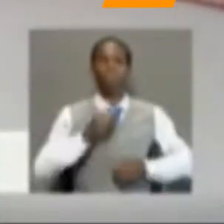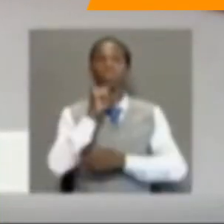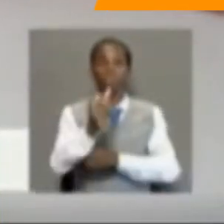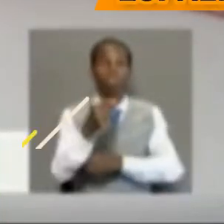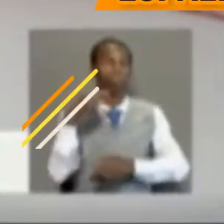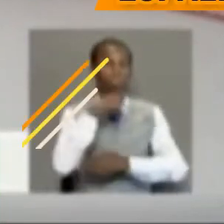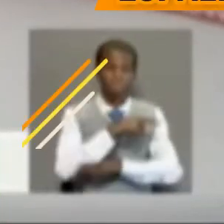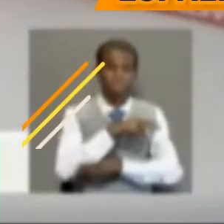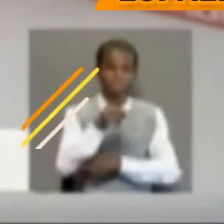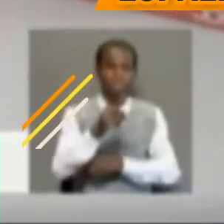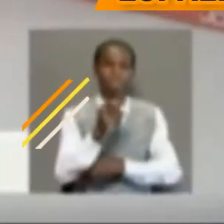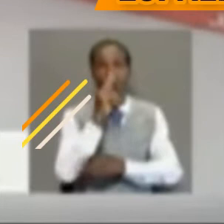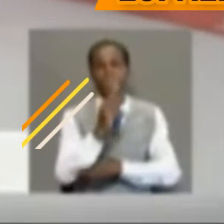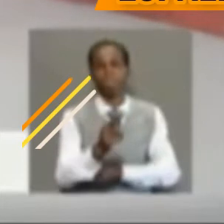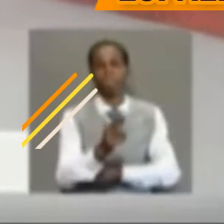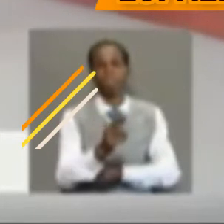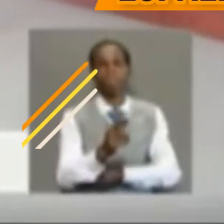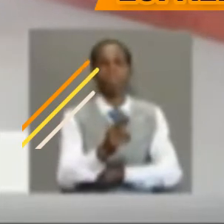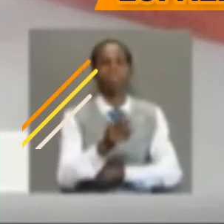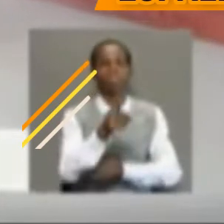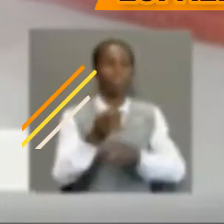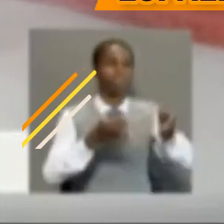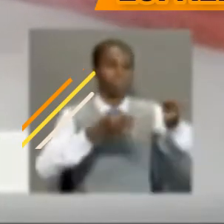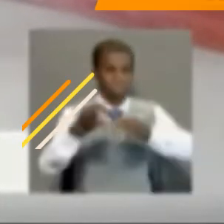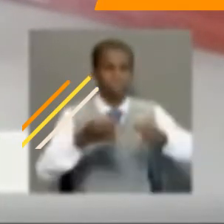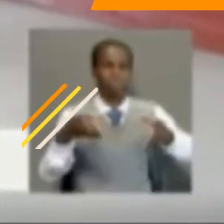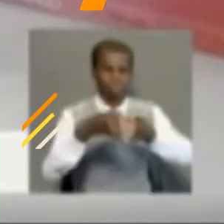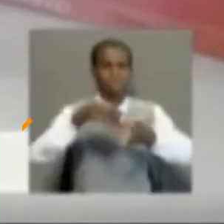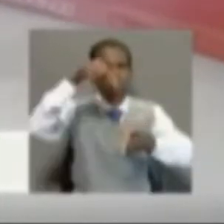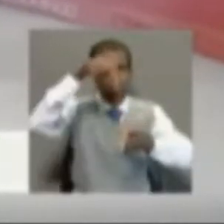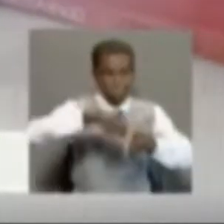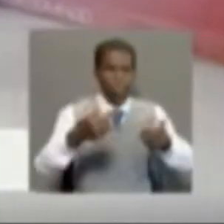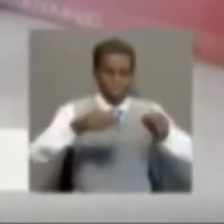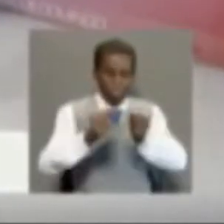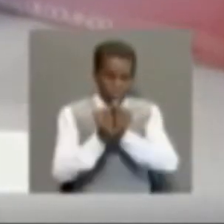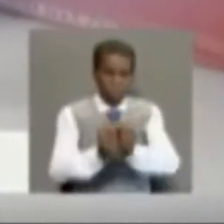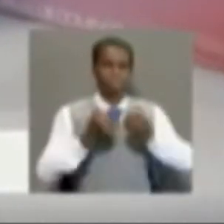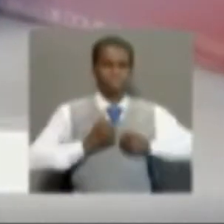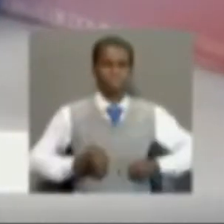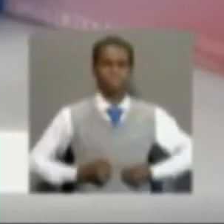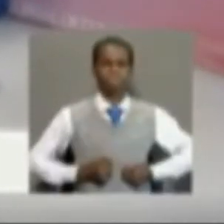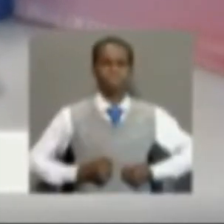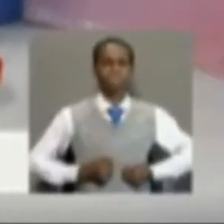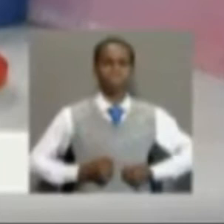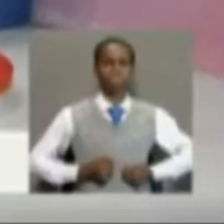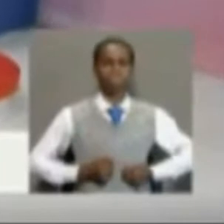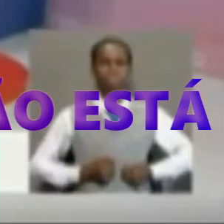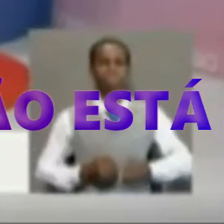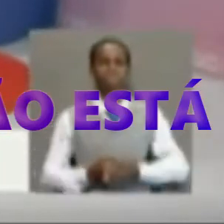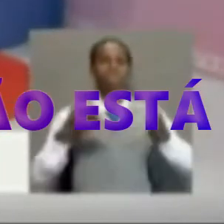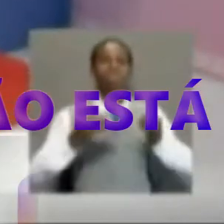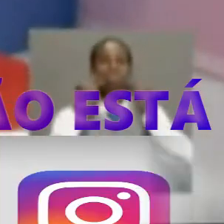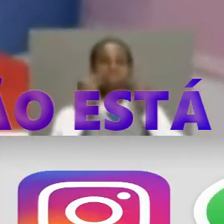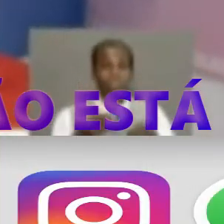Congresso. Mas a UNITA mentia mais uma vez em sede do Tribunal Constitucional que esses militantes nunca foram militantes da UNITA. Bom. Ou seja,